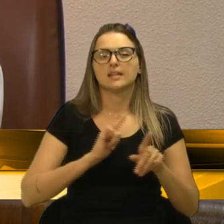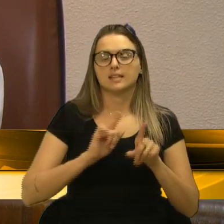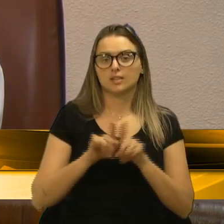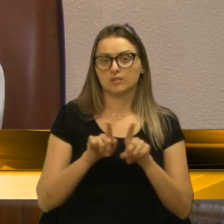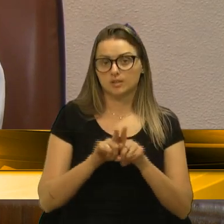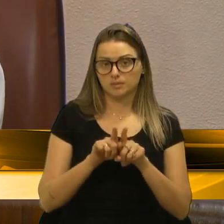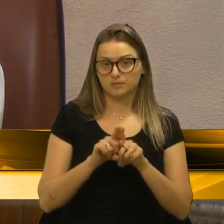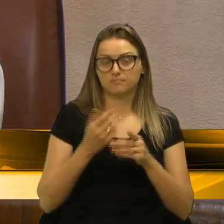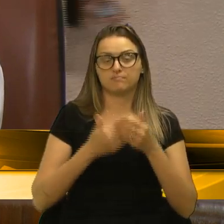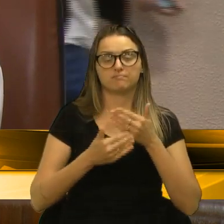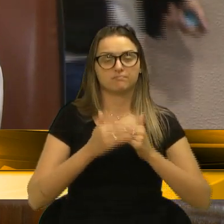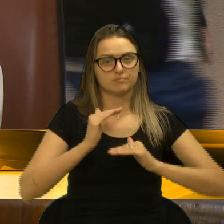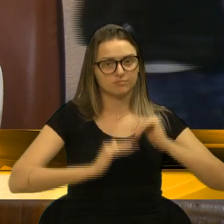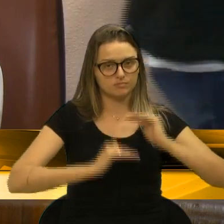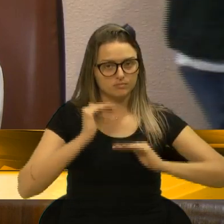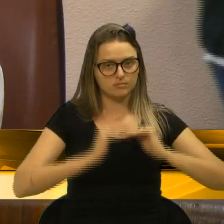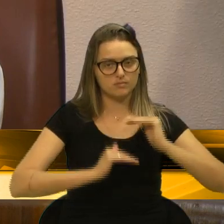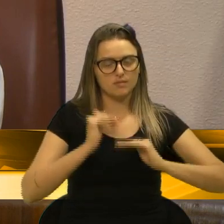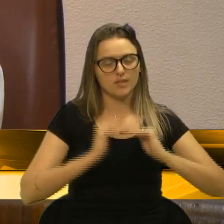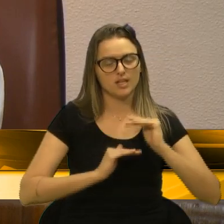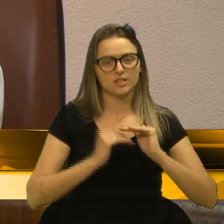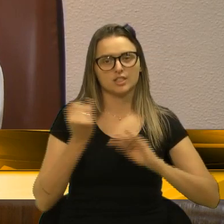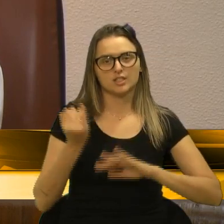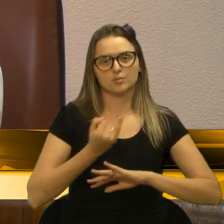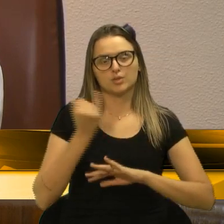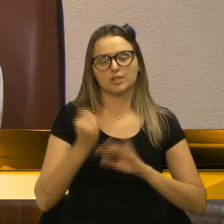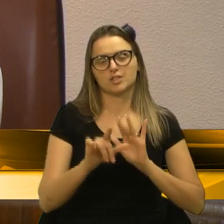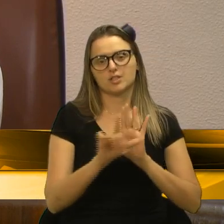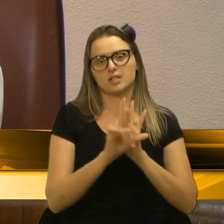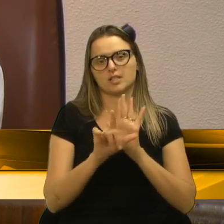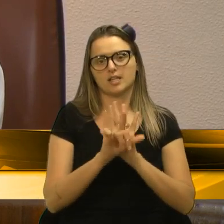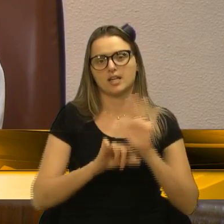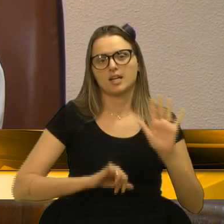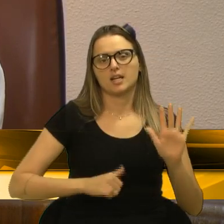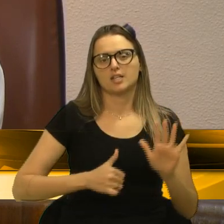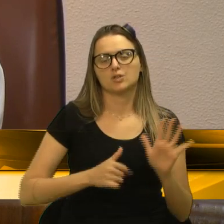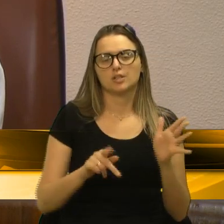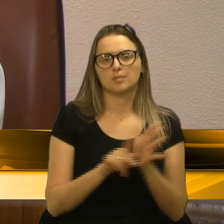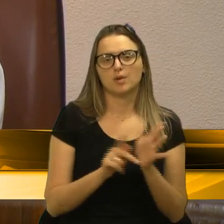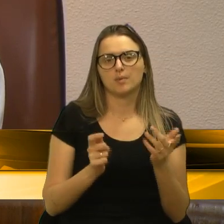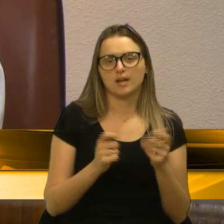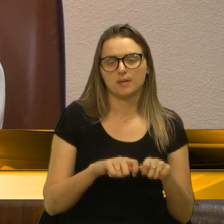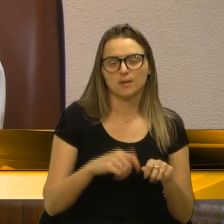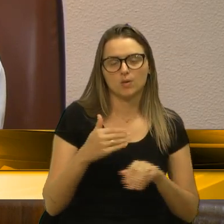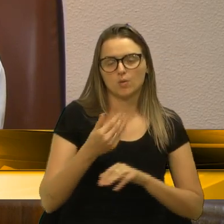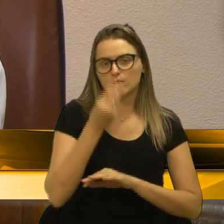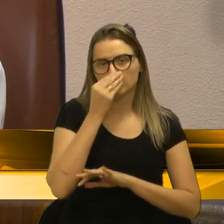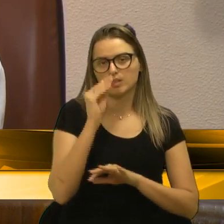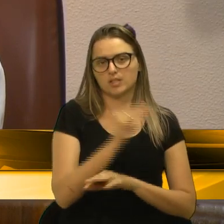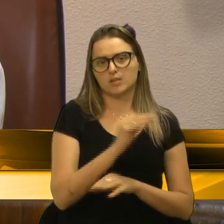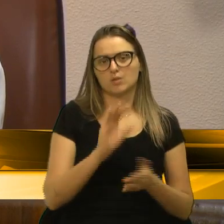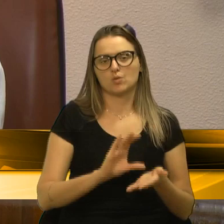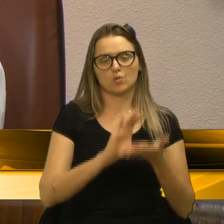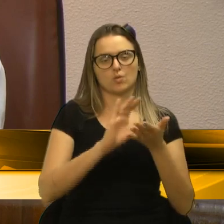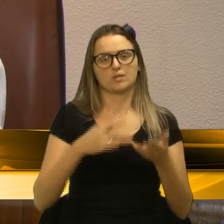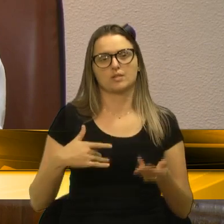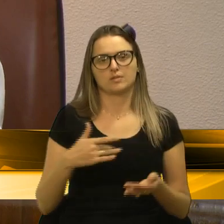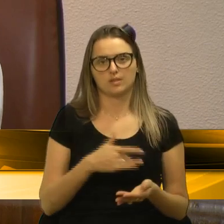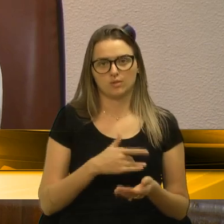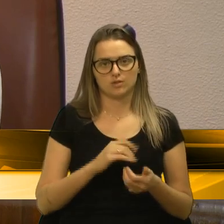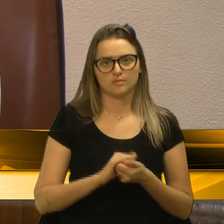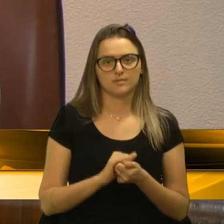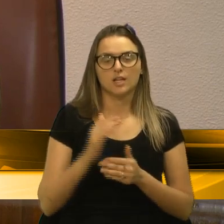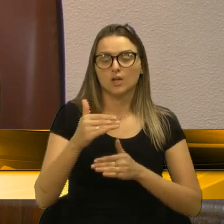este praticou contra a expressa disposição de lei ato de sua competência ao desprezar o Conselho Municipal de Saúde, quando